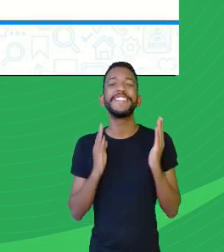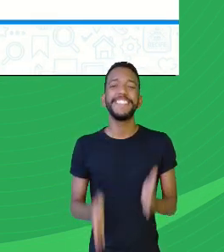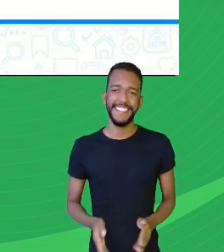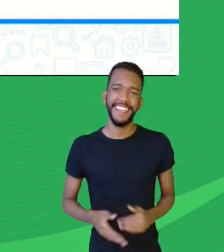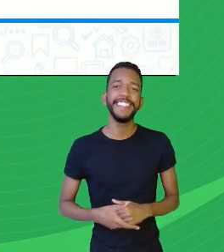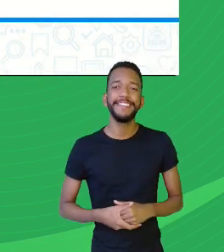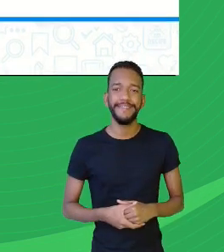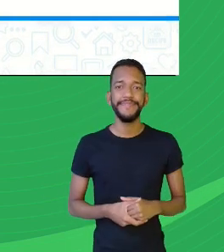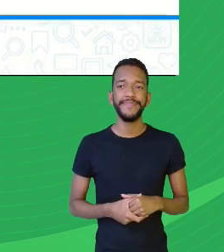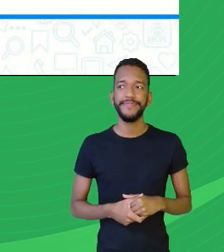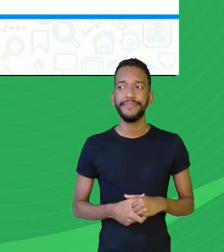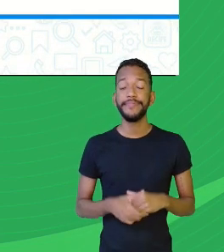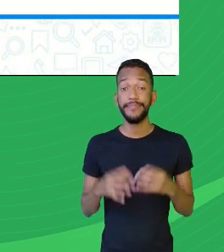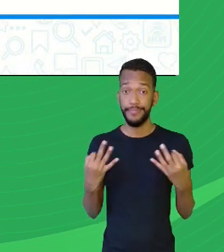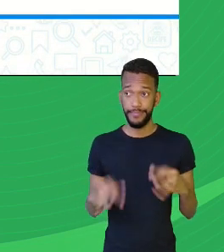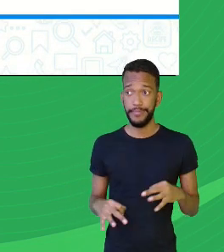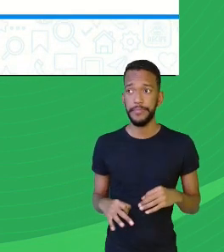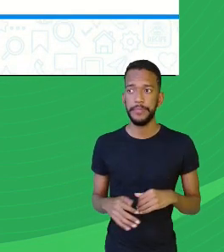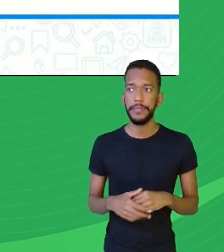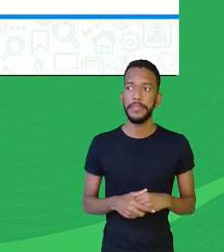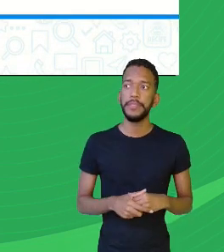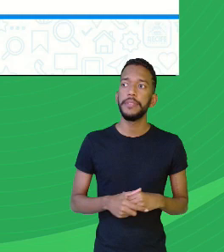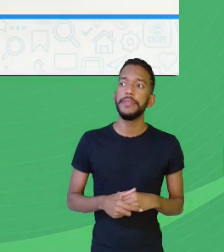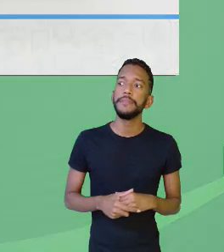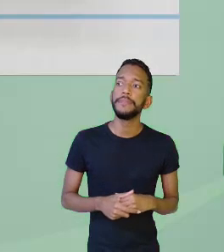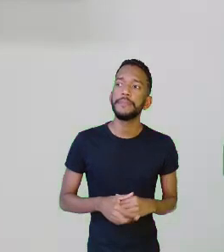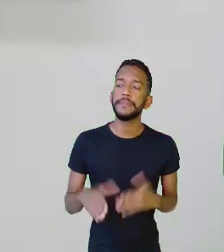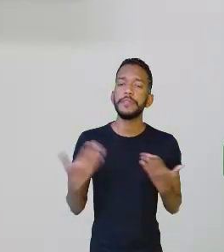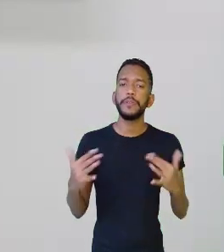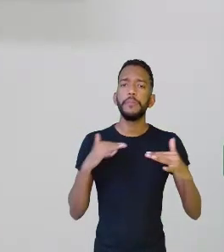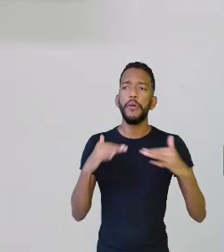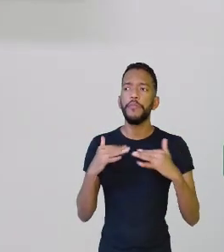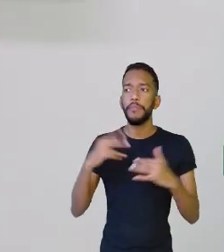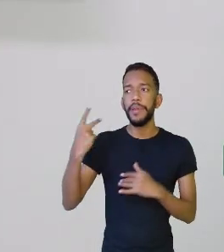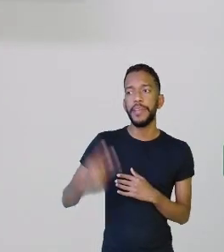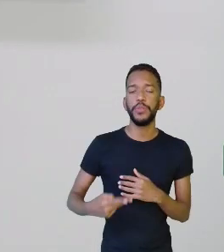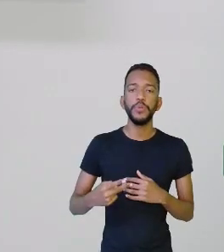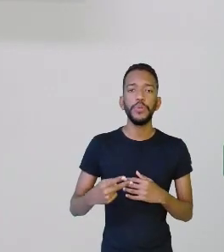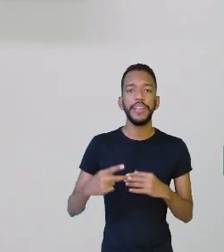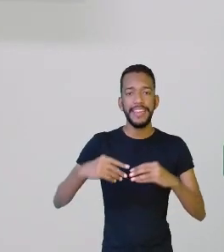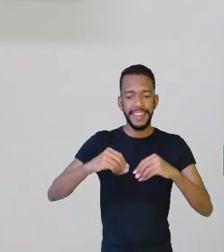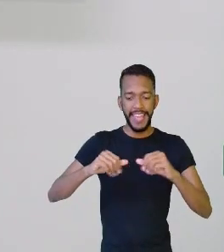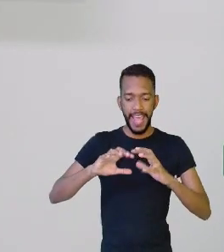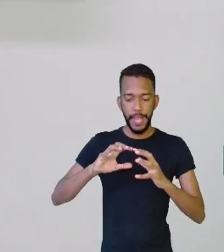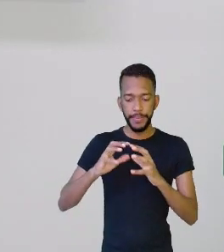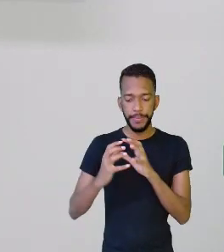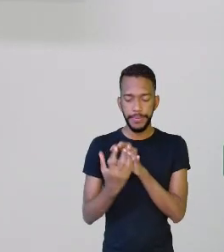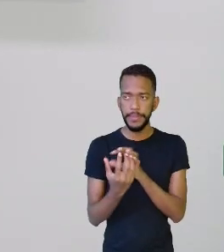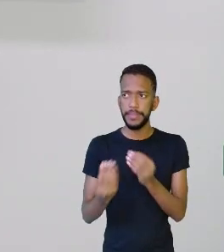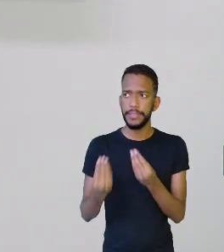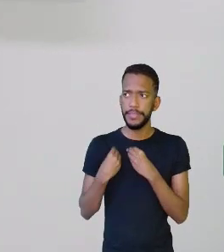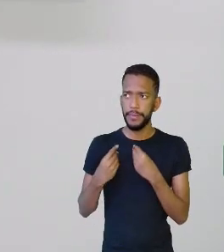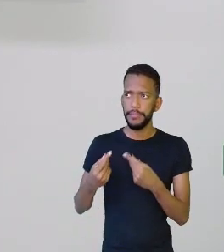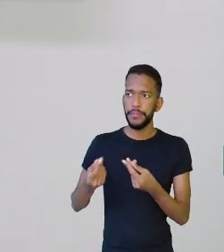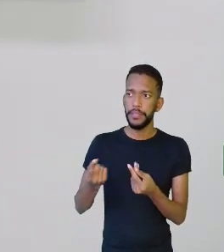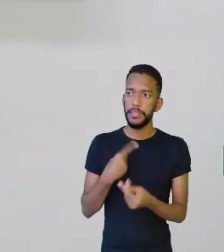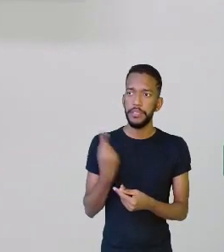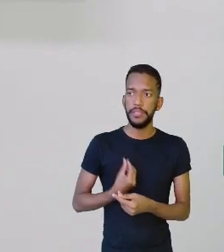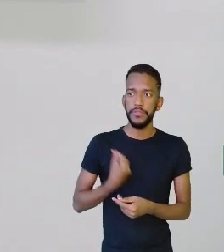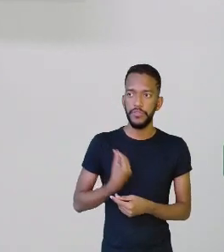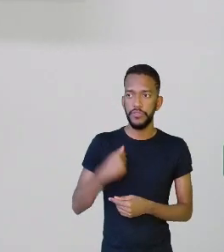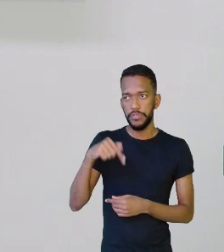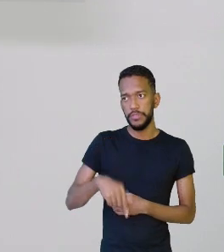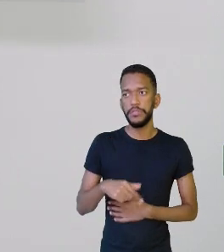ano. Certo? E esses movimentos da Terra, eles trazem alguma consequência para a gente, professora, aqui, habitantes da